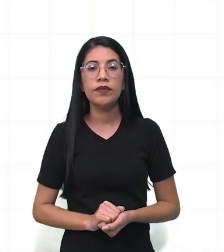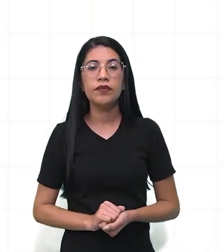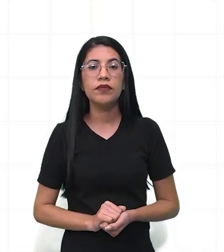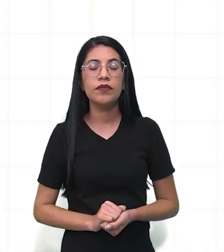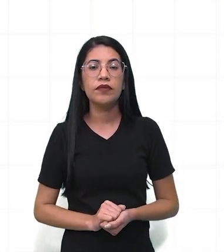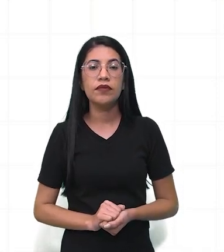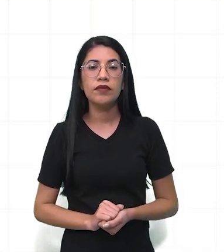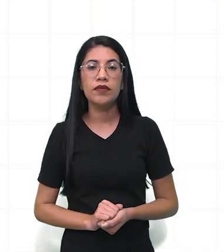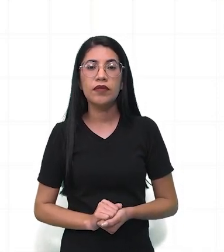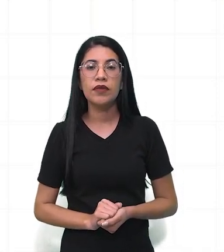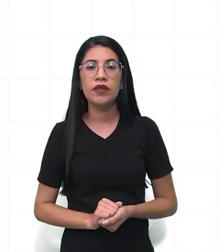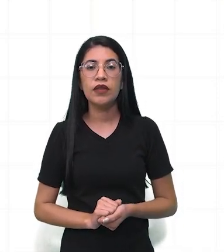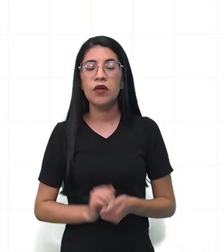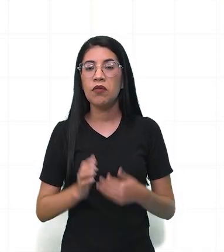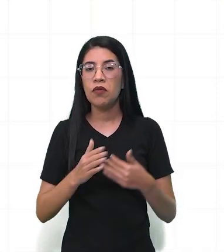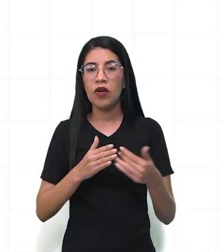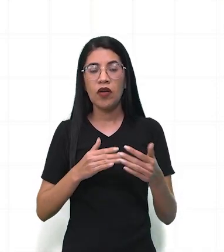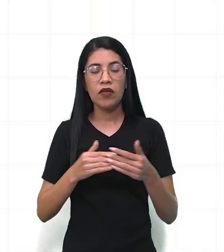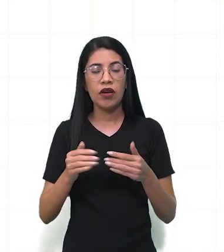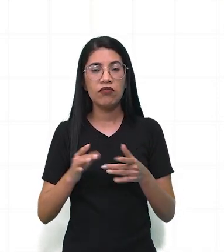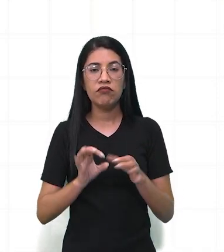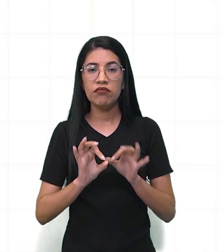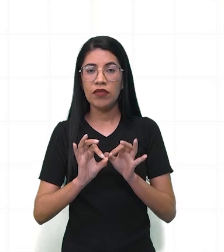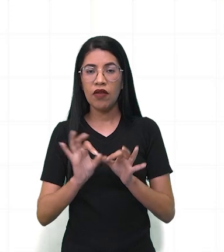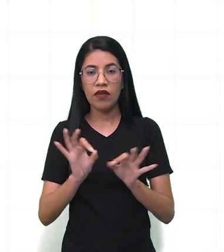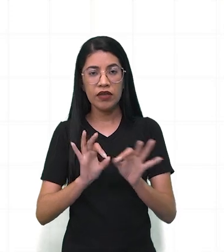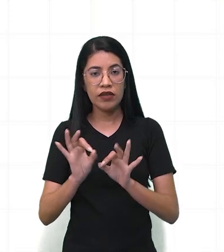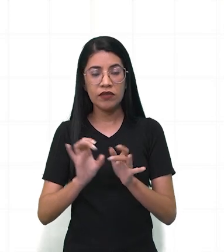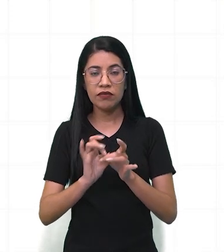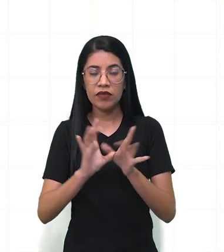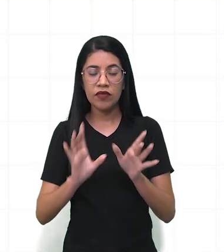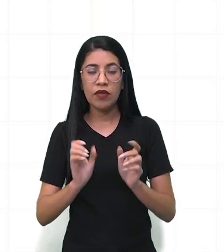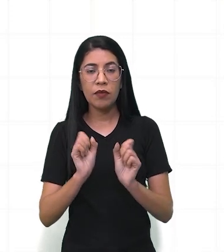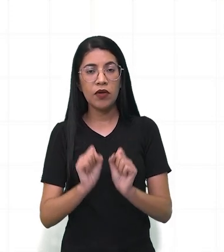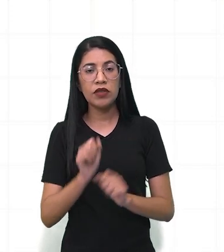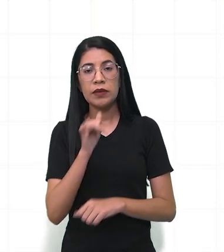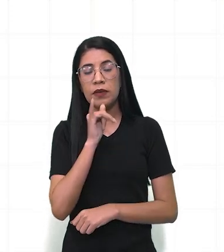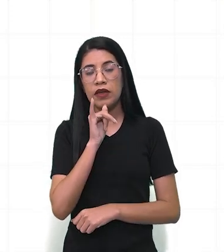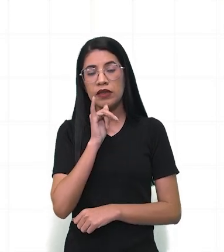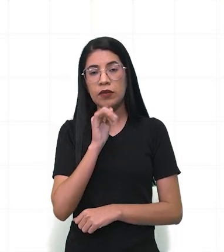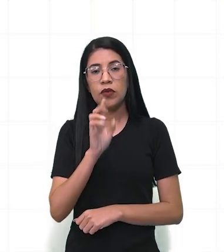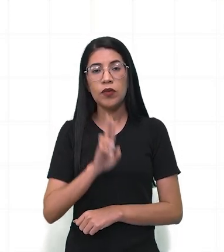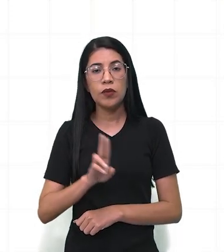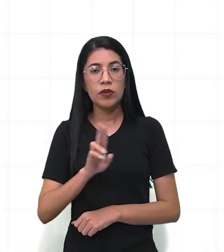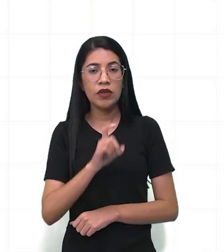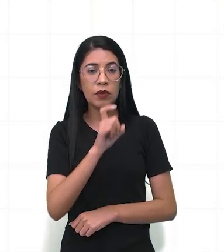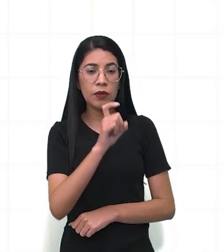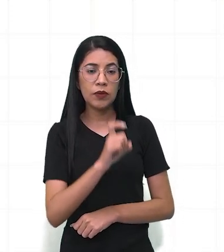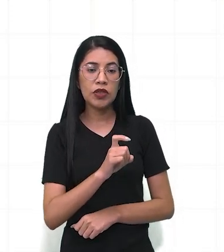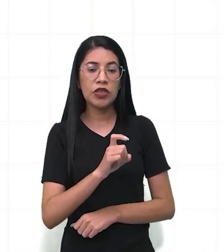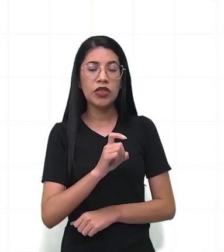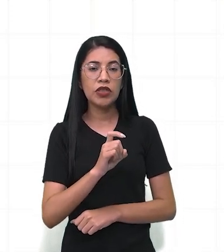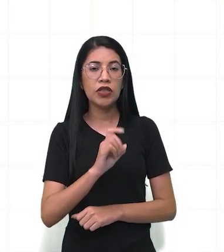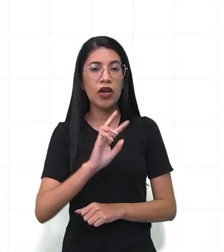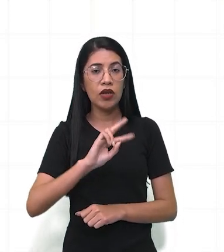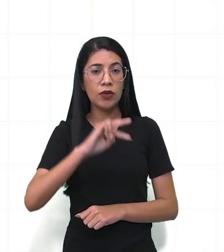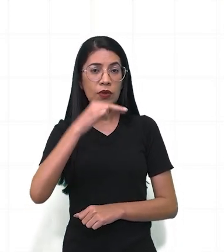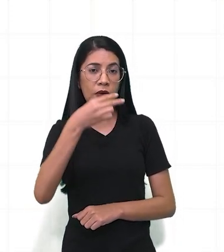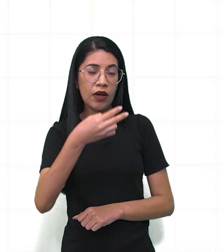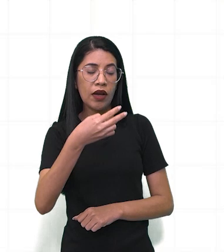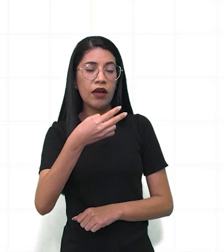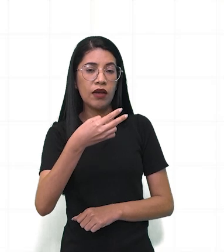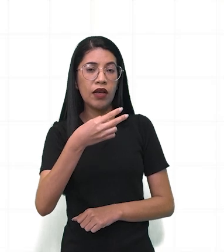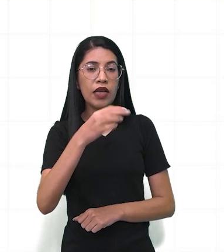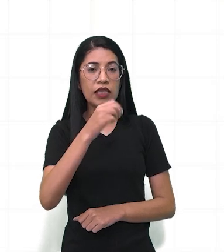que você coloca, eu poderia, por exemplo, colocar o X com o 100 aqui em cima e o 90 com o 30 aqui para